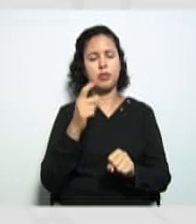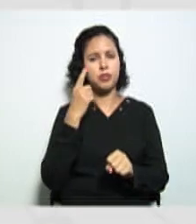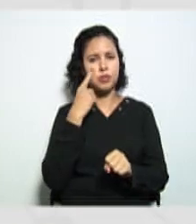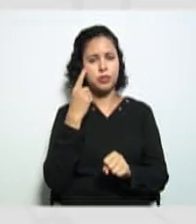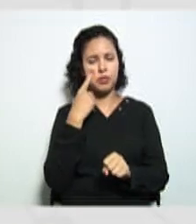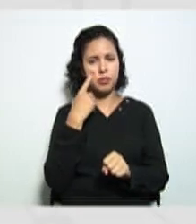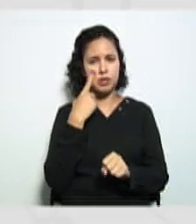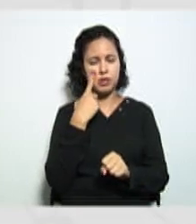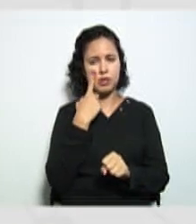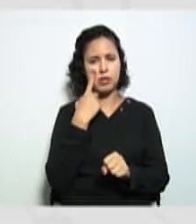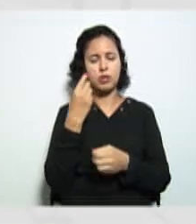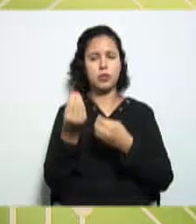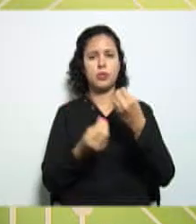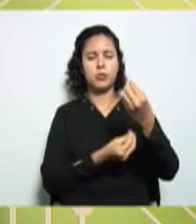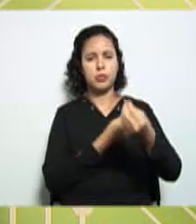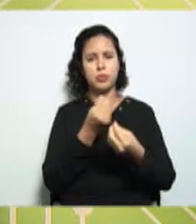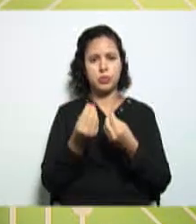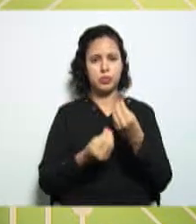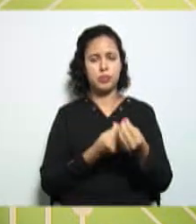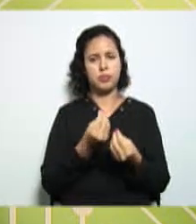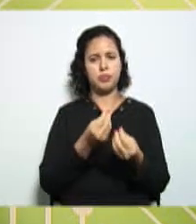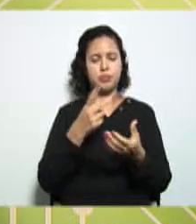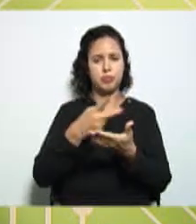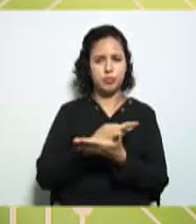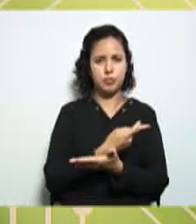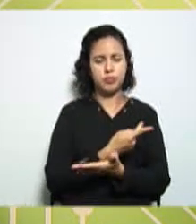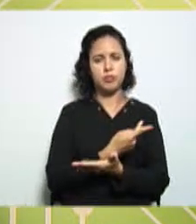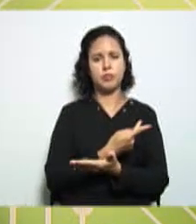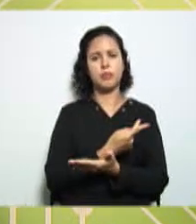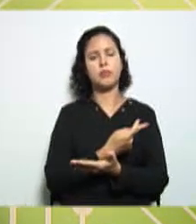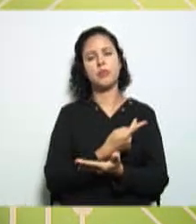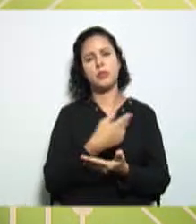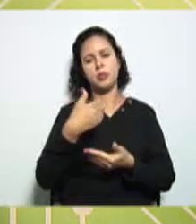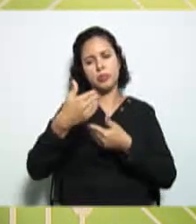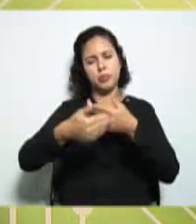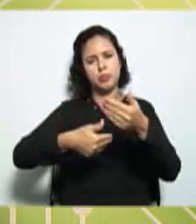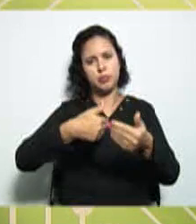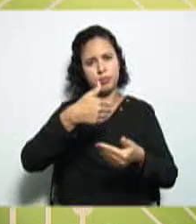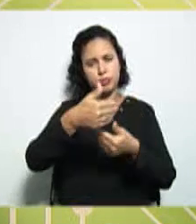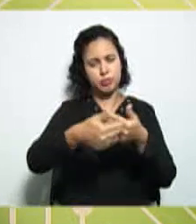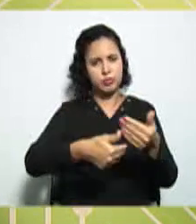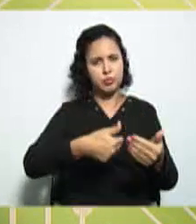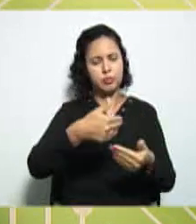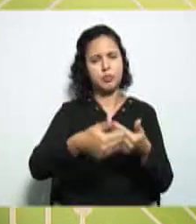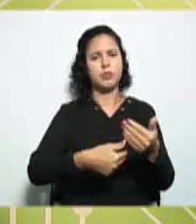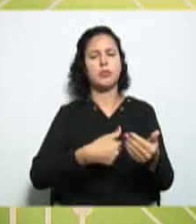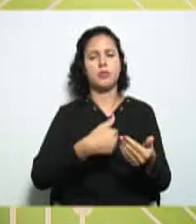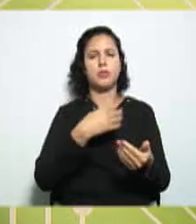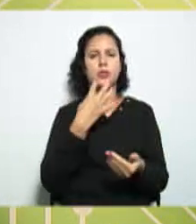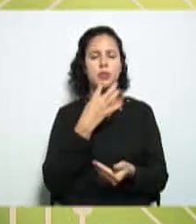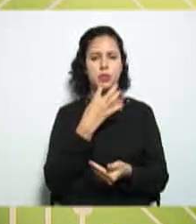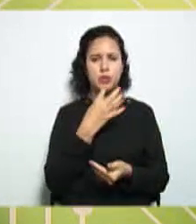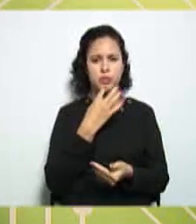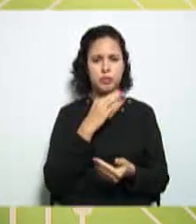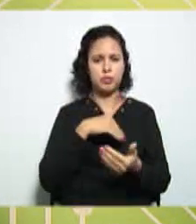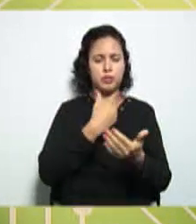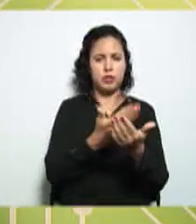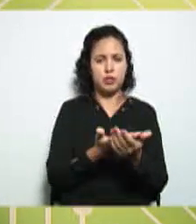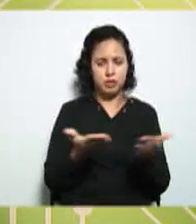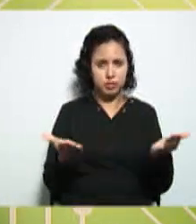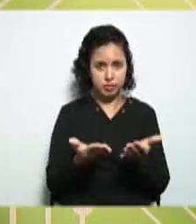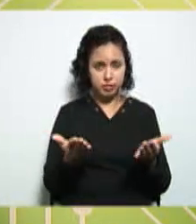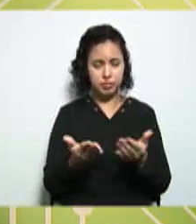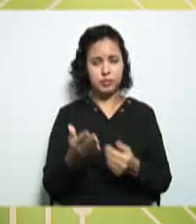acompanhar, né, como é que aconteceu essa evolução, como é que nós chegamos até aqui.